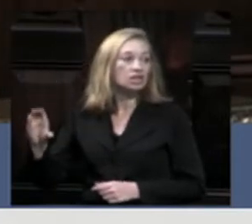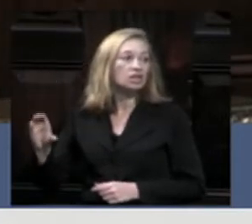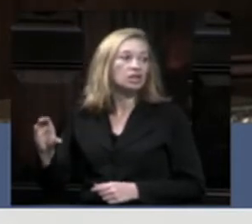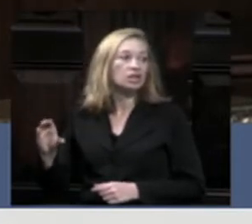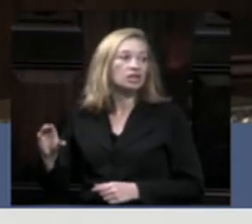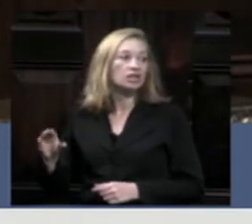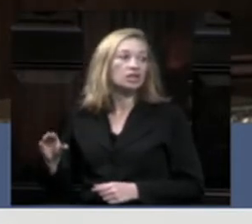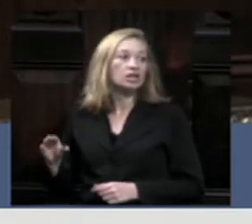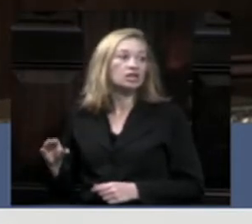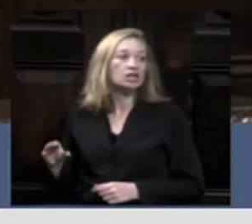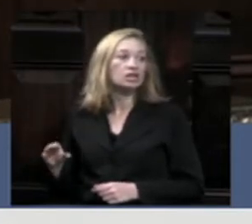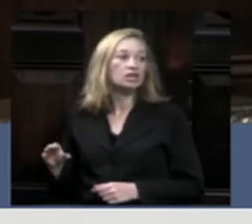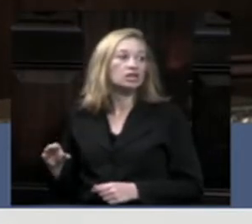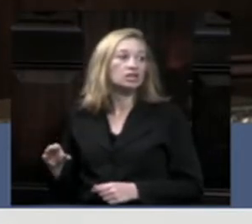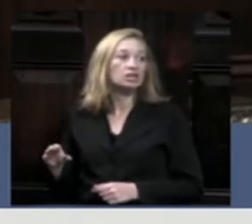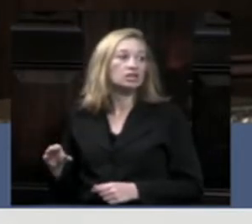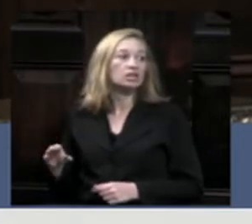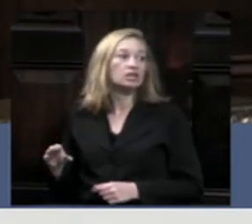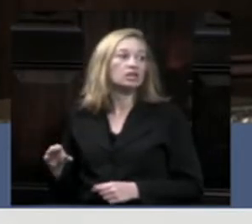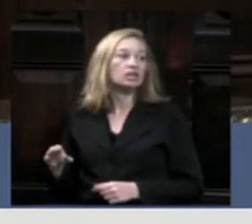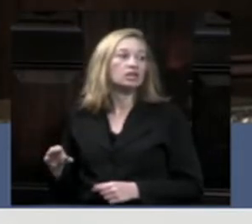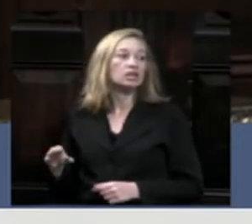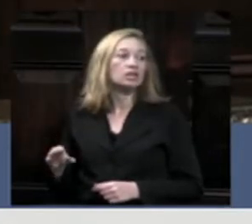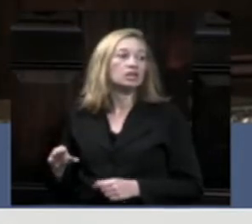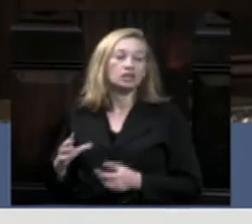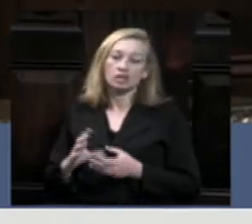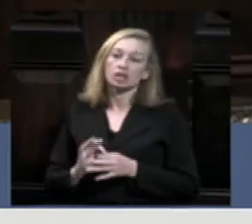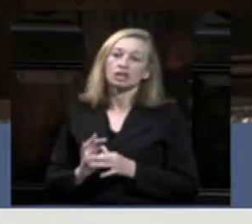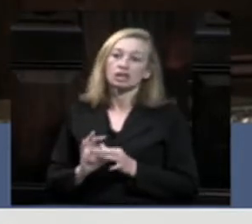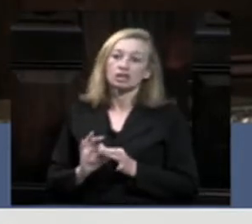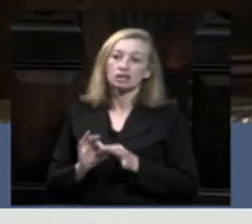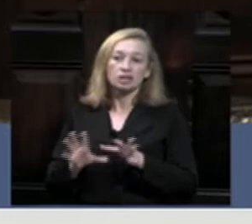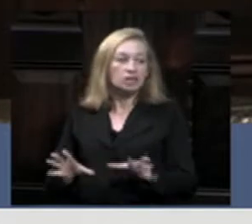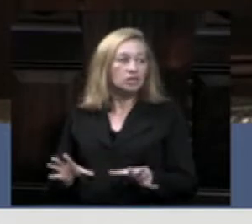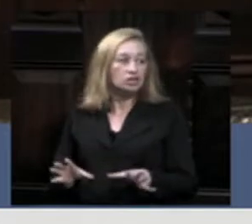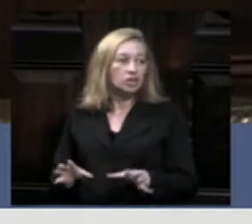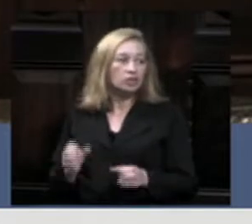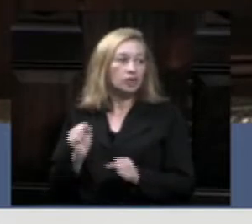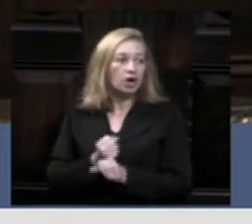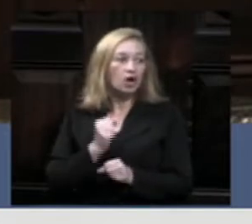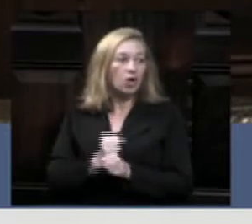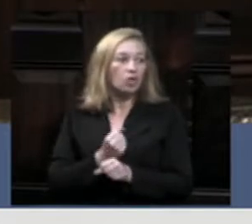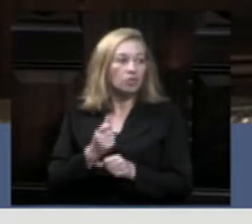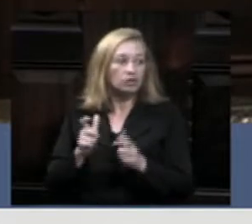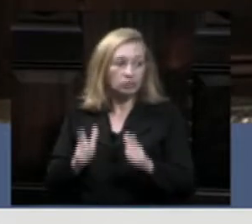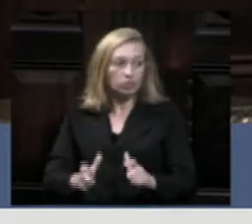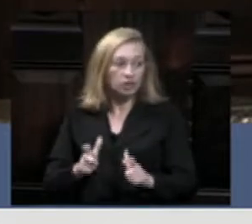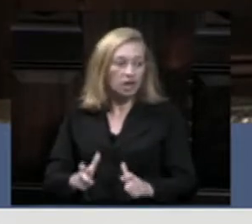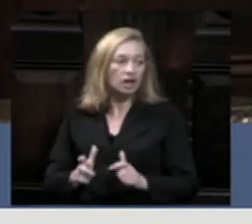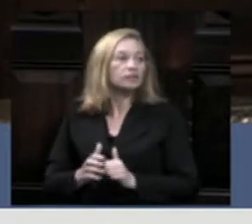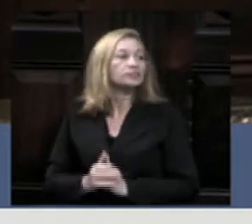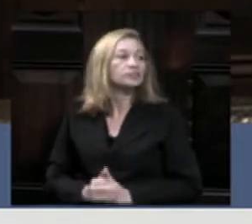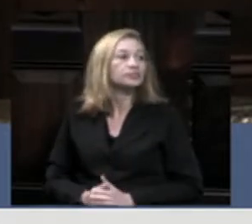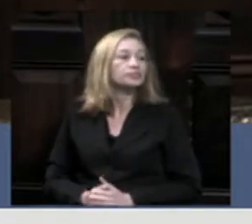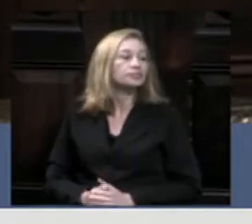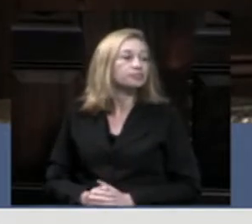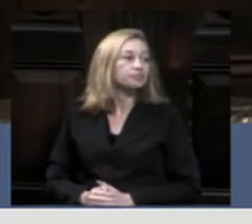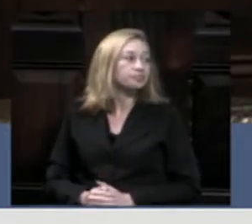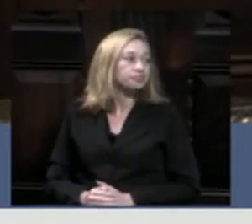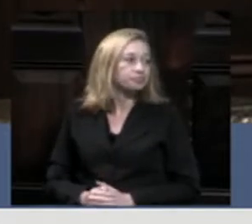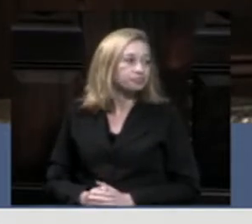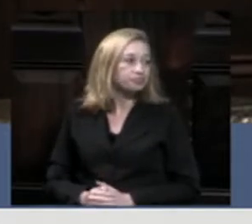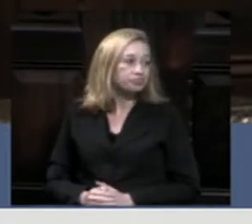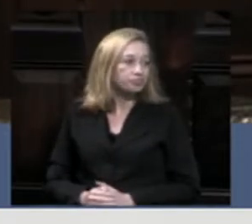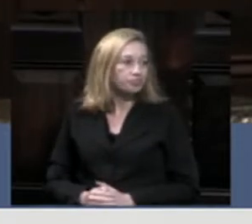obra. Aliás, sugeri aos representantes do INEA, que estavam aqui hoje,